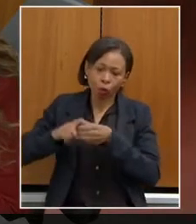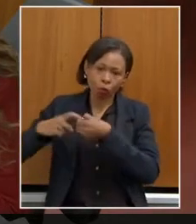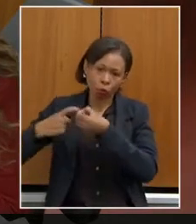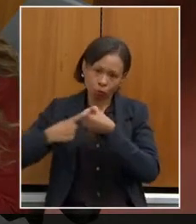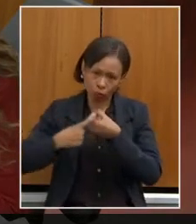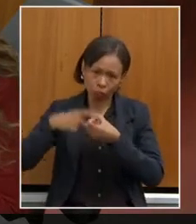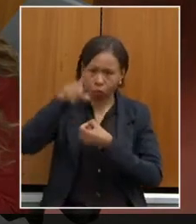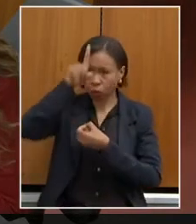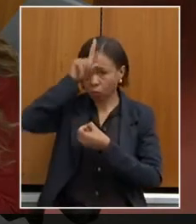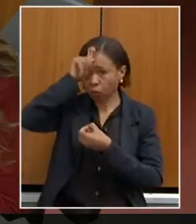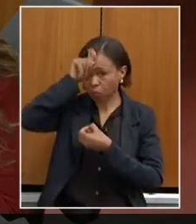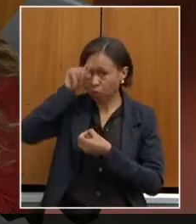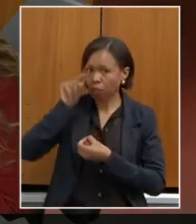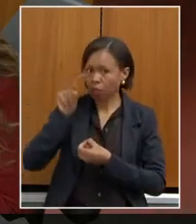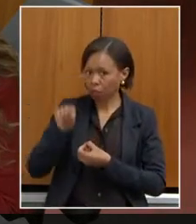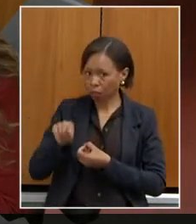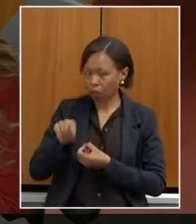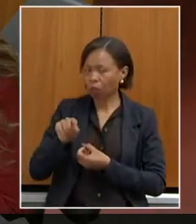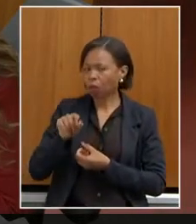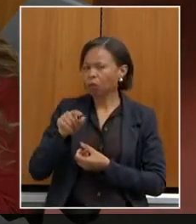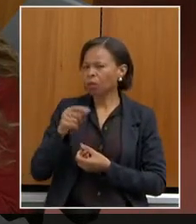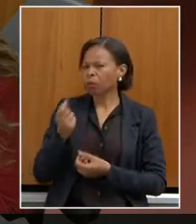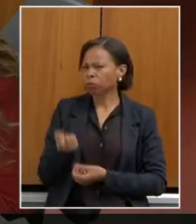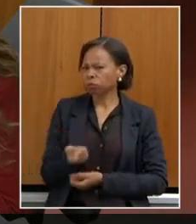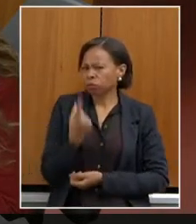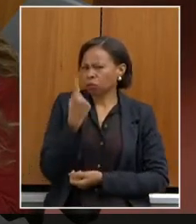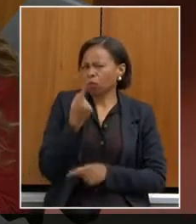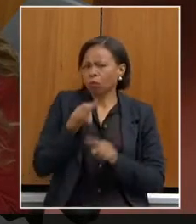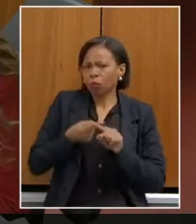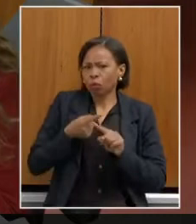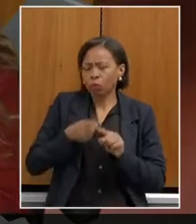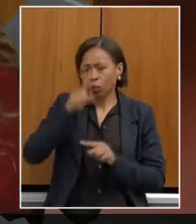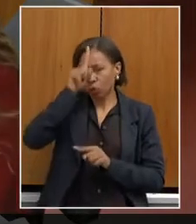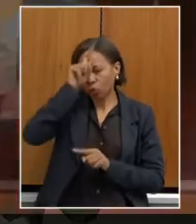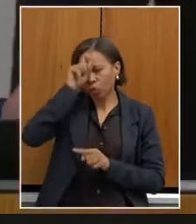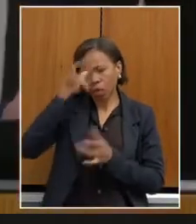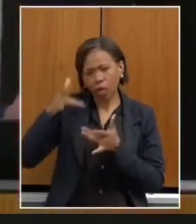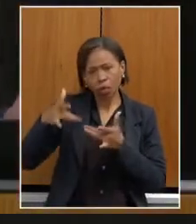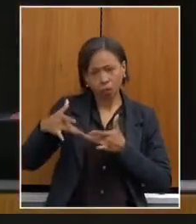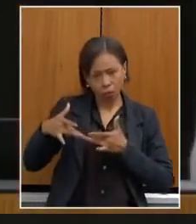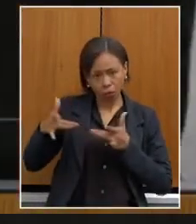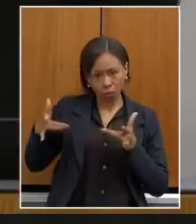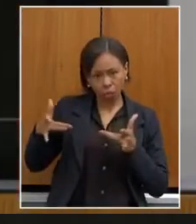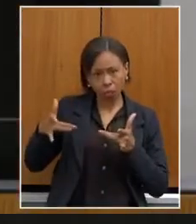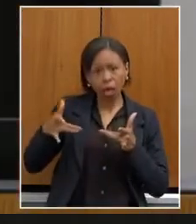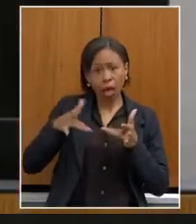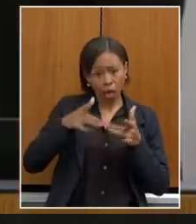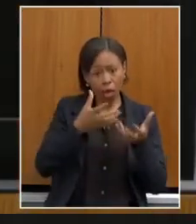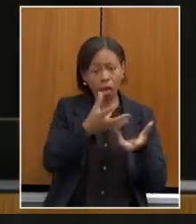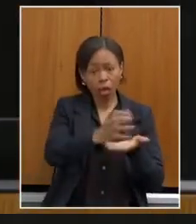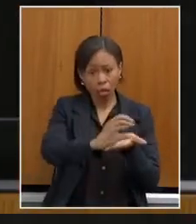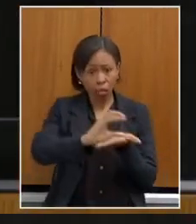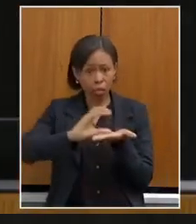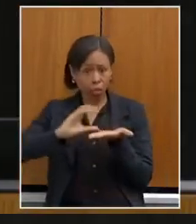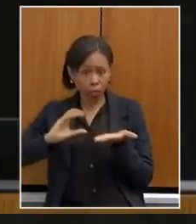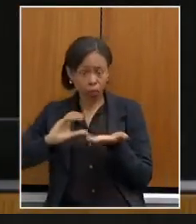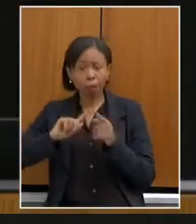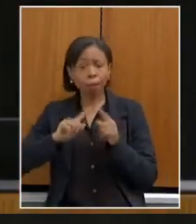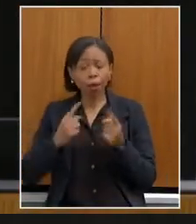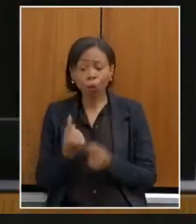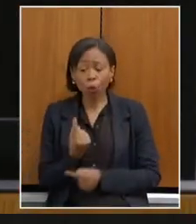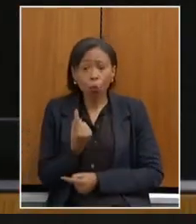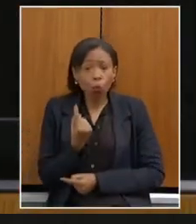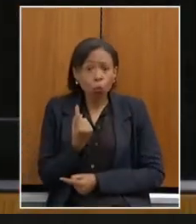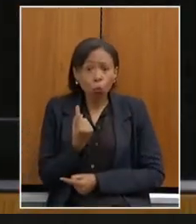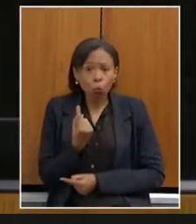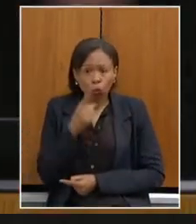cúmulo do absurdo os hospitais filantrópicos recebem as emendas mas o único hospital 100%